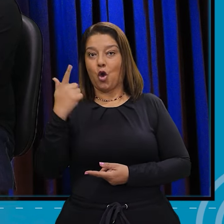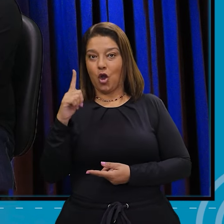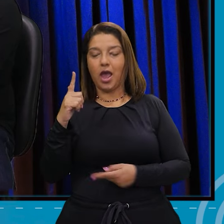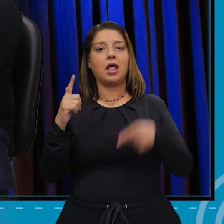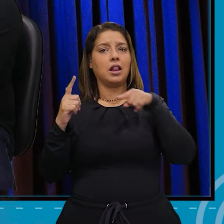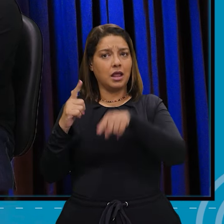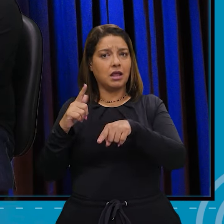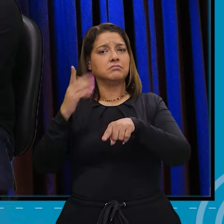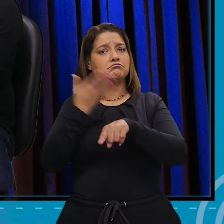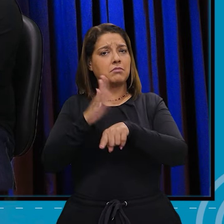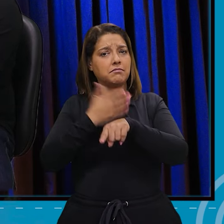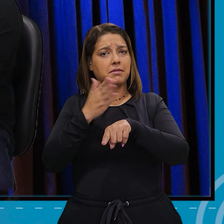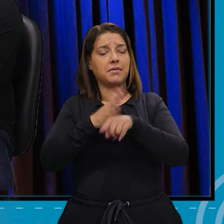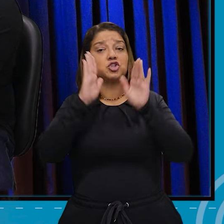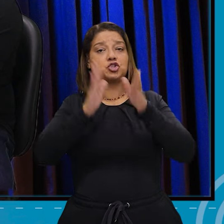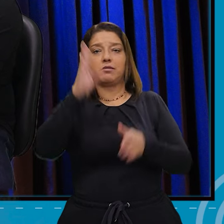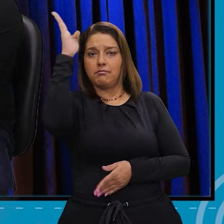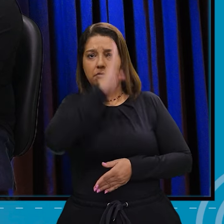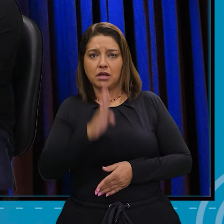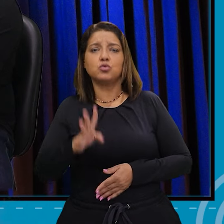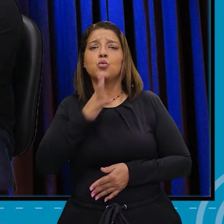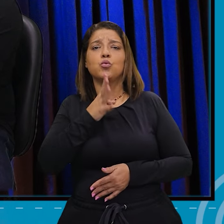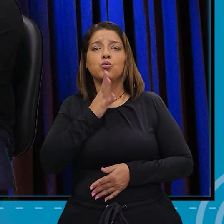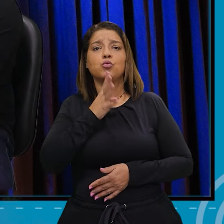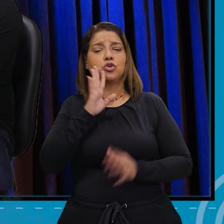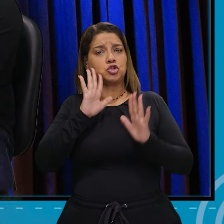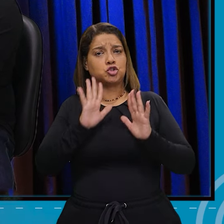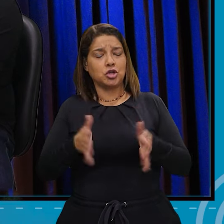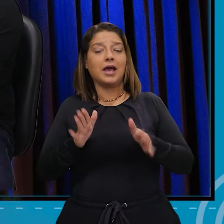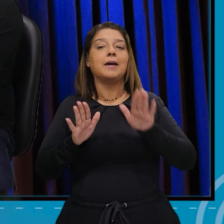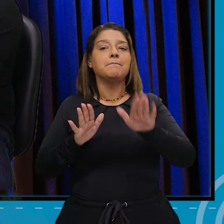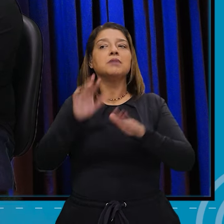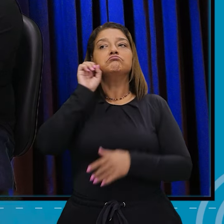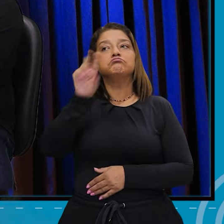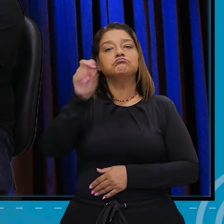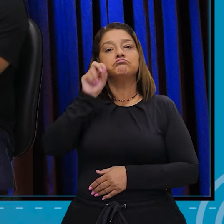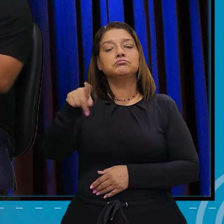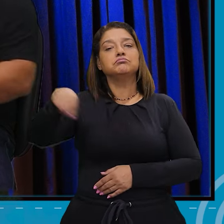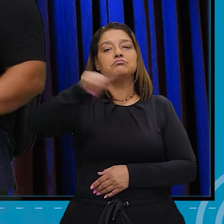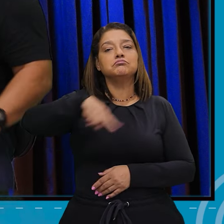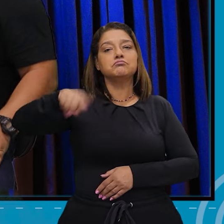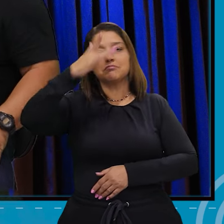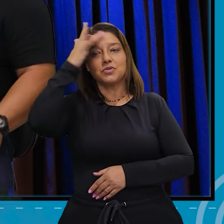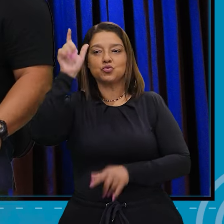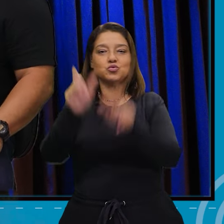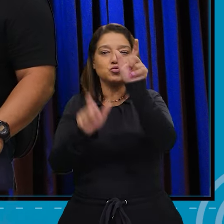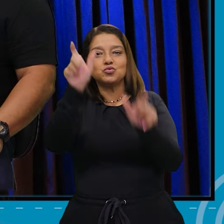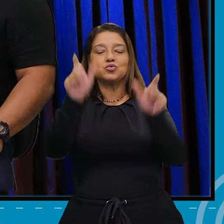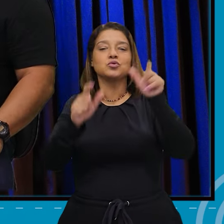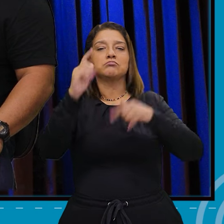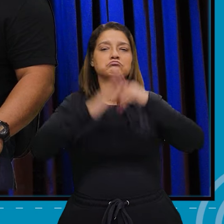de serem práticas bem conhecidas no Brasil, a gente sempre vê, né, geralmente esses atletas